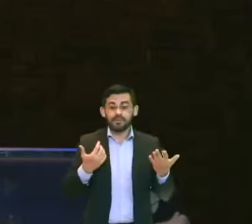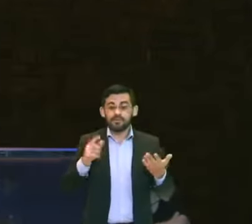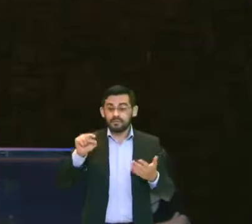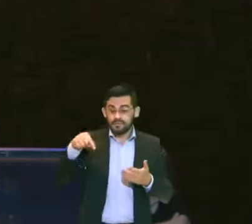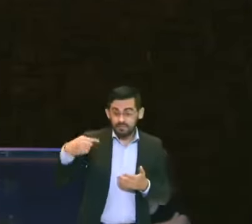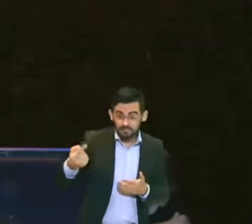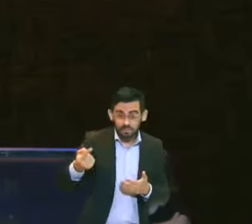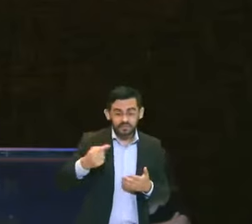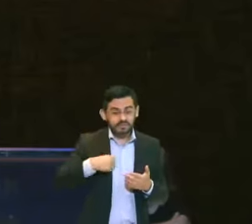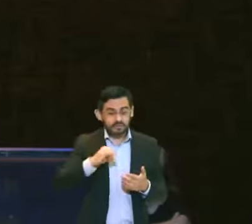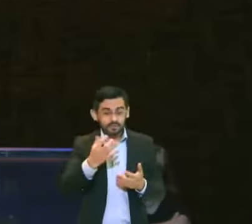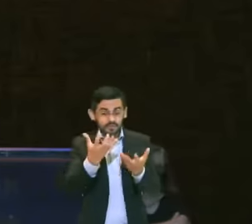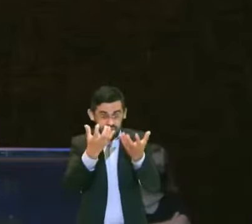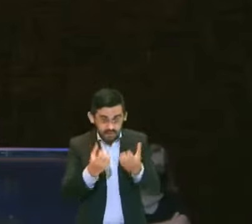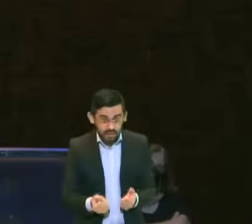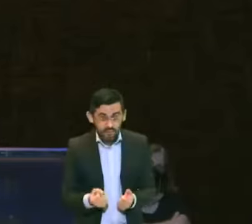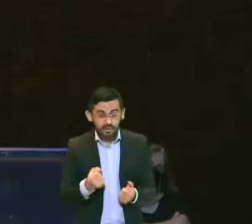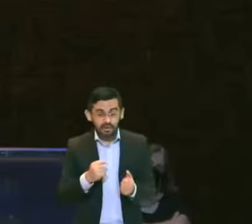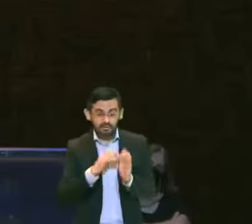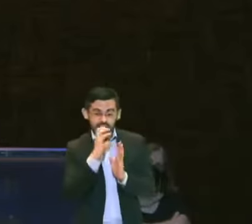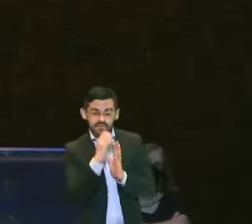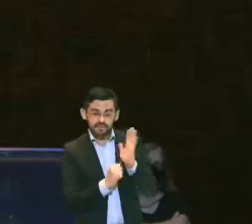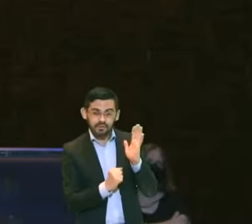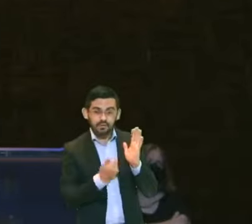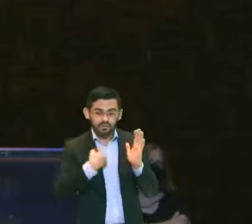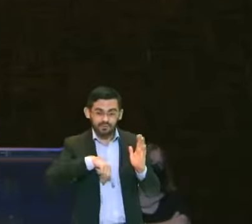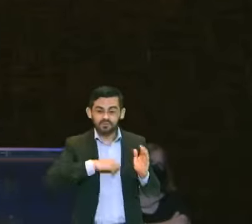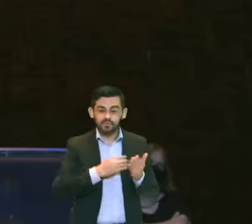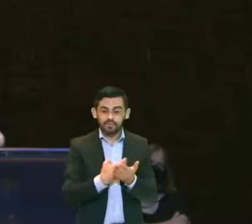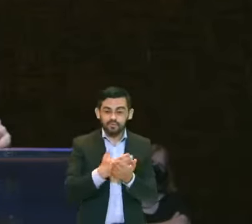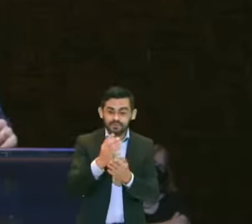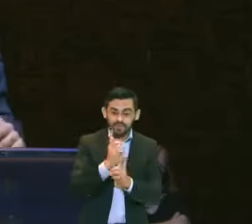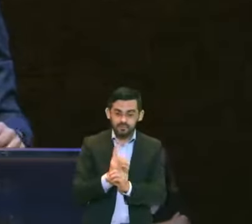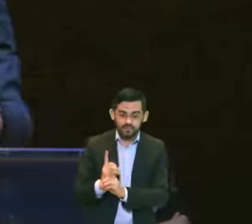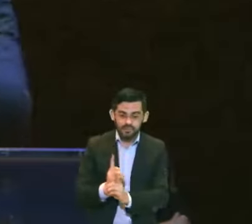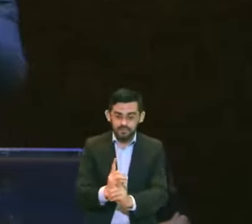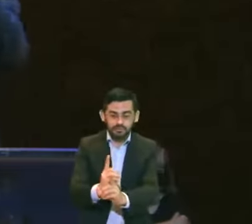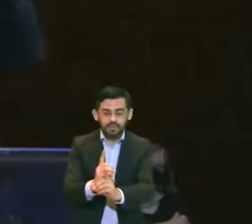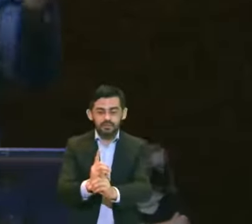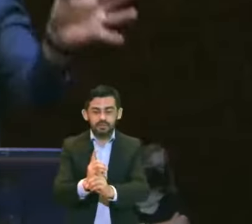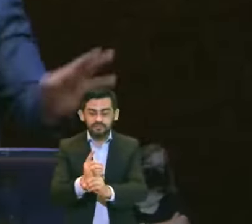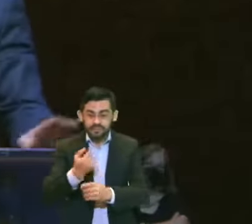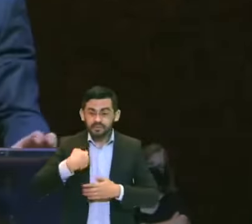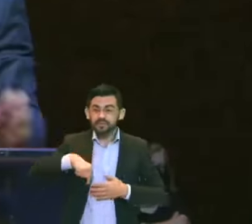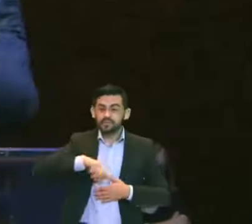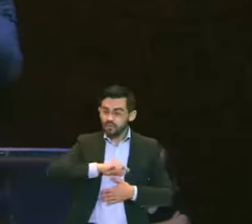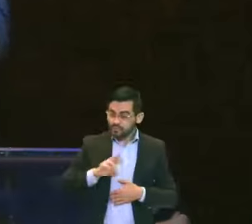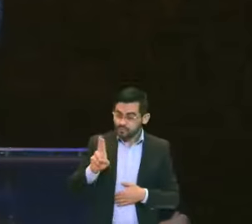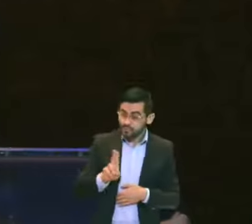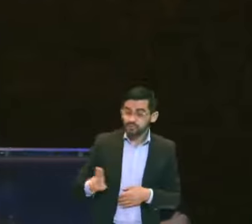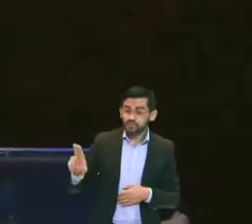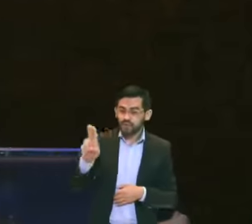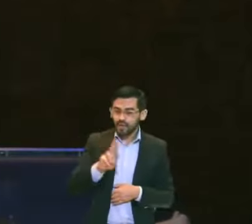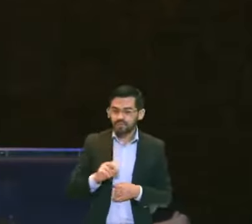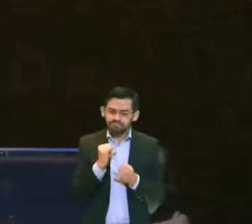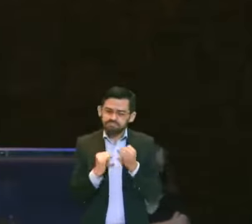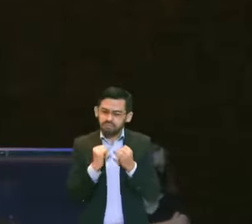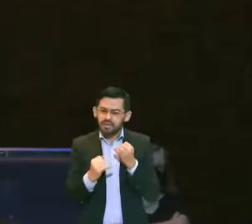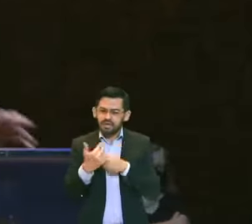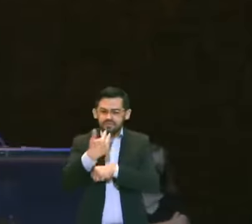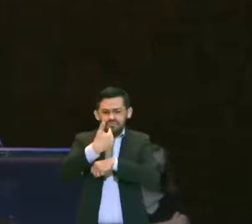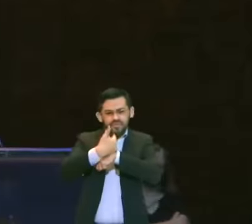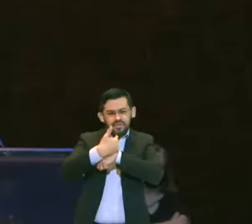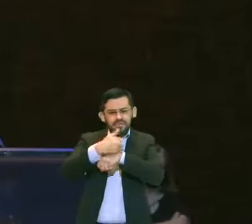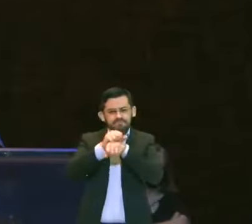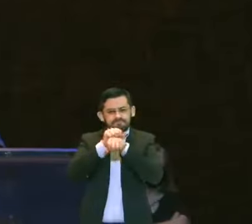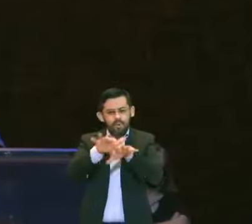deixar seus dados e começar um discipulado. Nós usamos o funil de vida, fizemos esse videozinho e